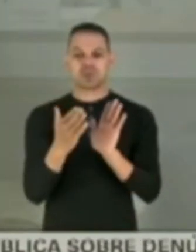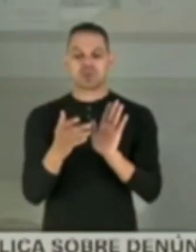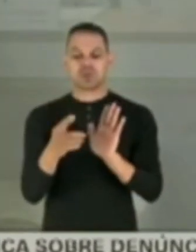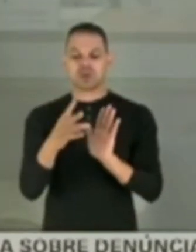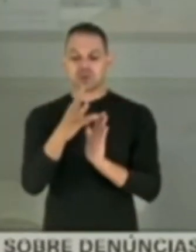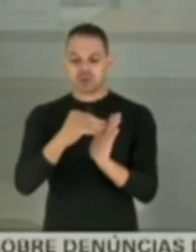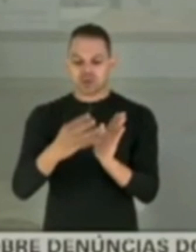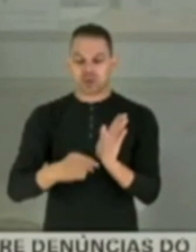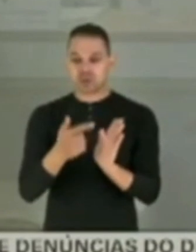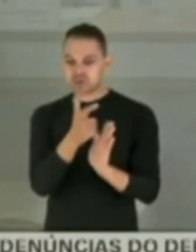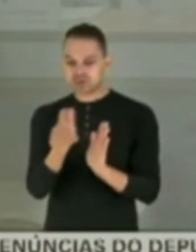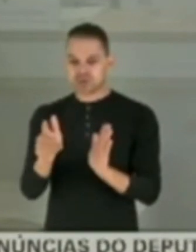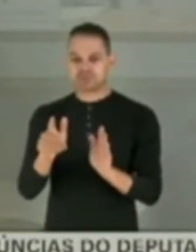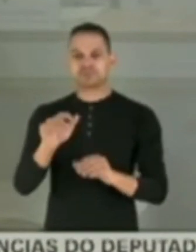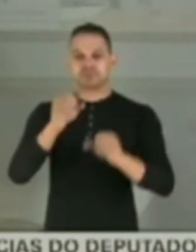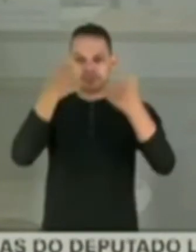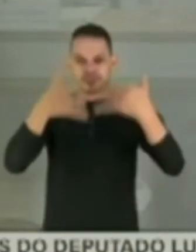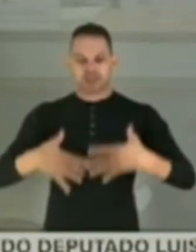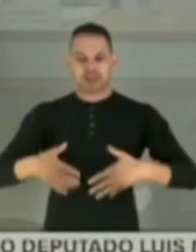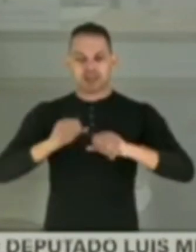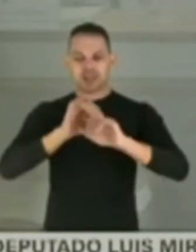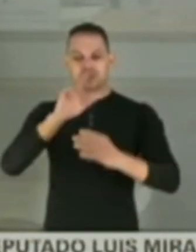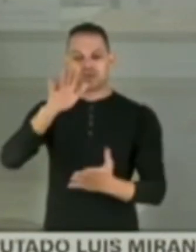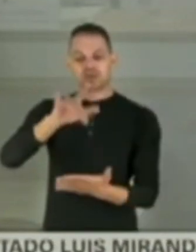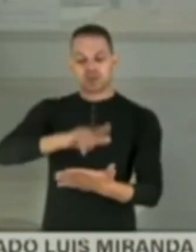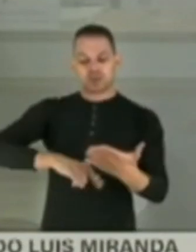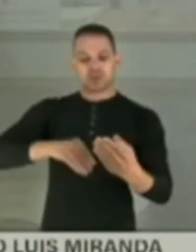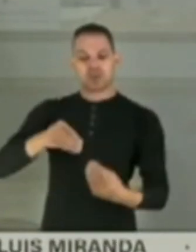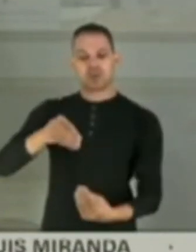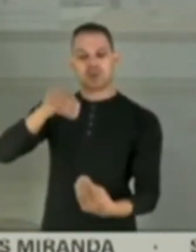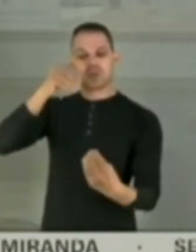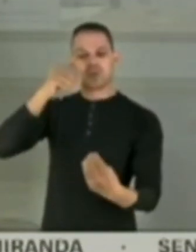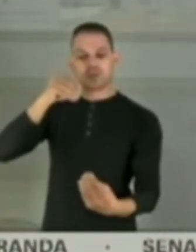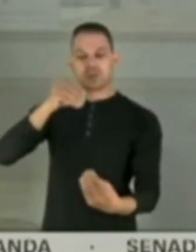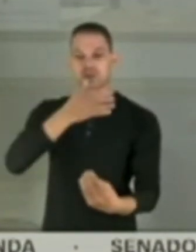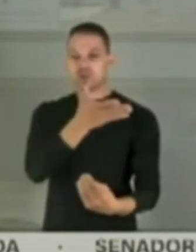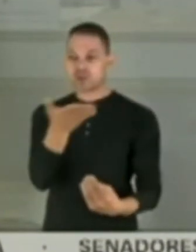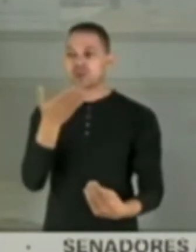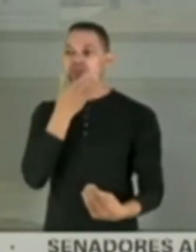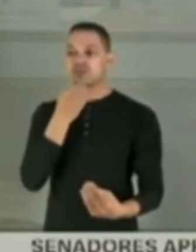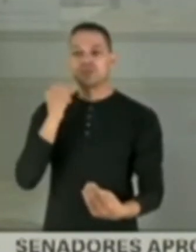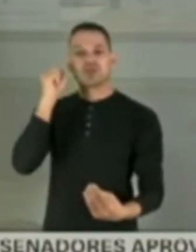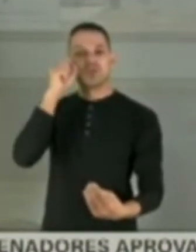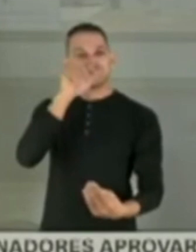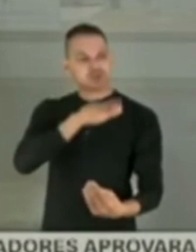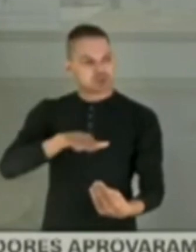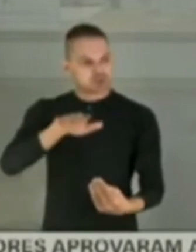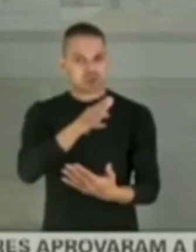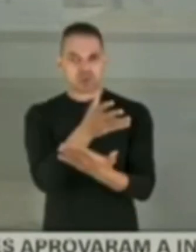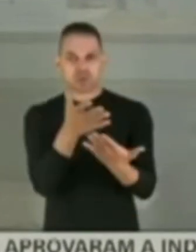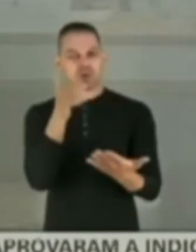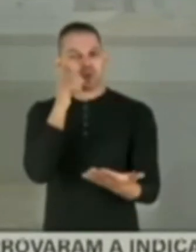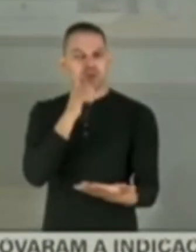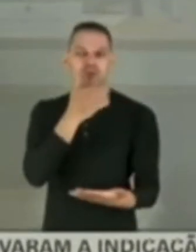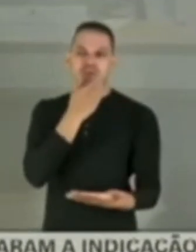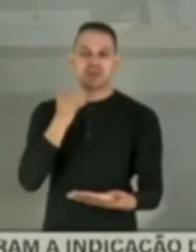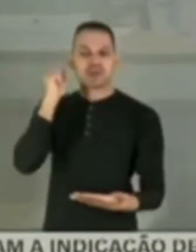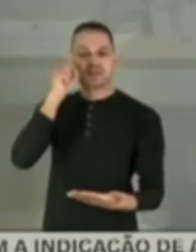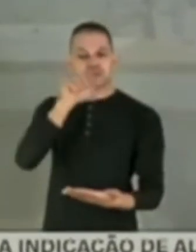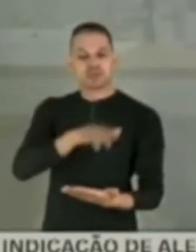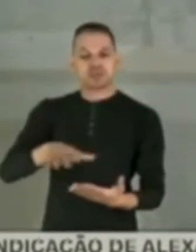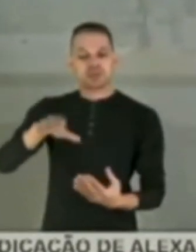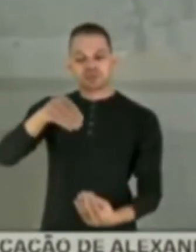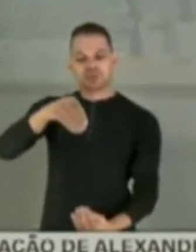o documento que está disponibilizado para as senhoras senadoras e os senhores senadores, aqui, que está